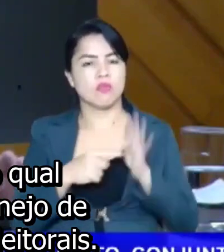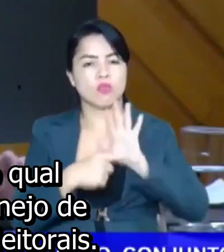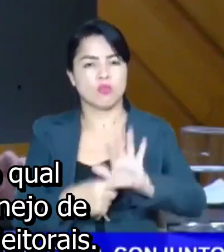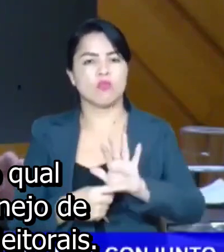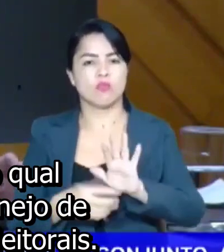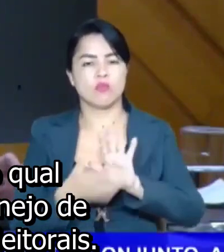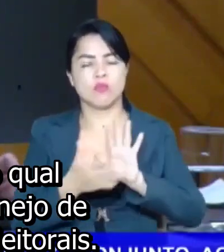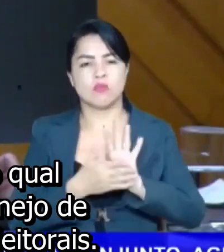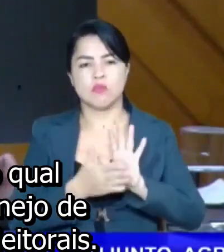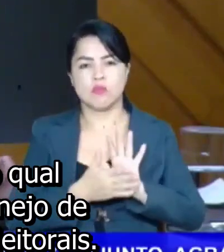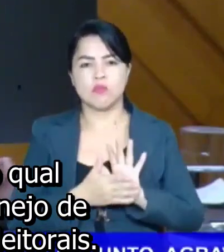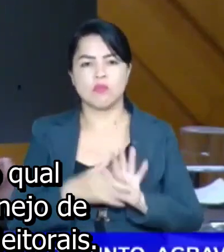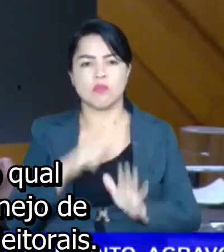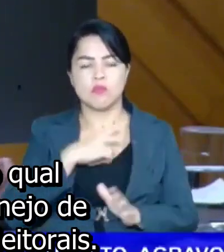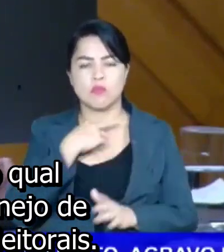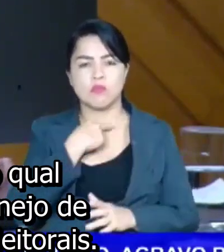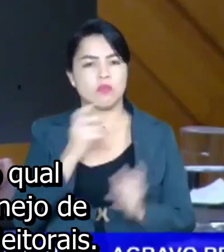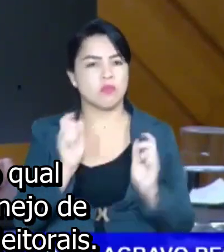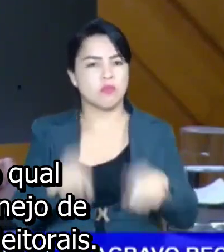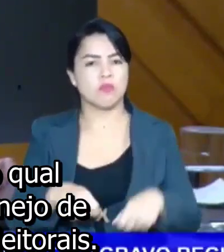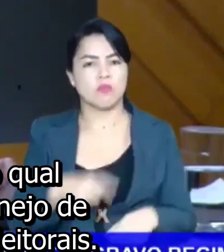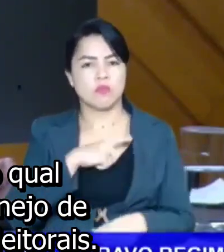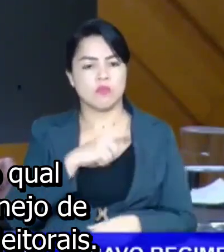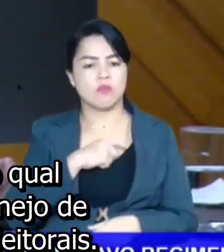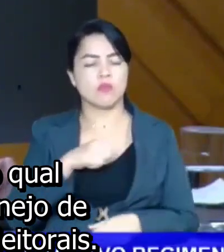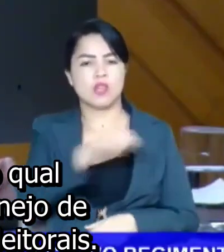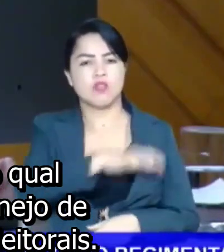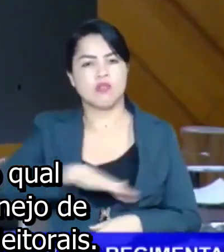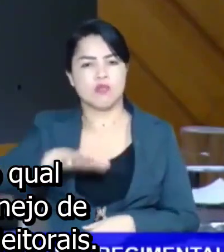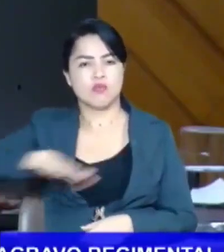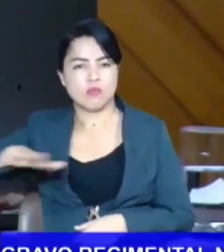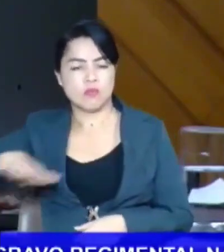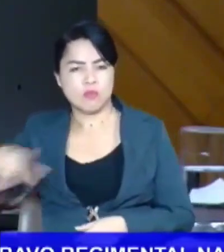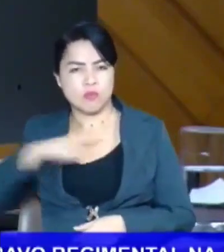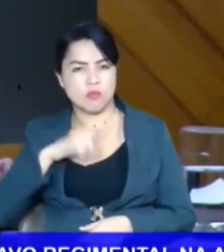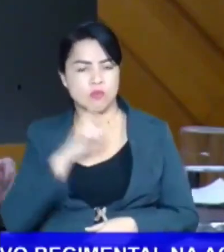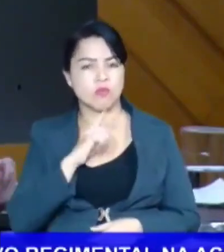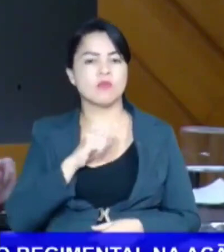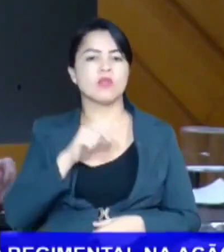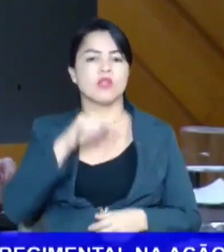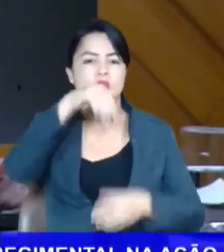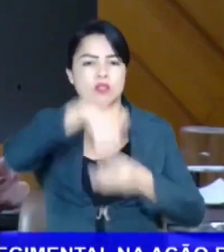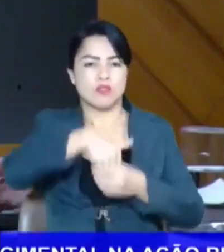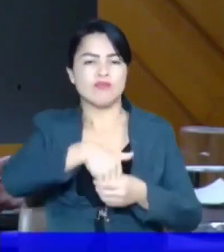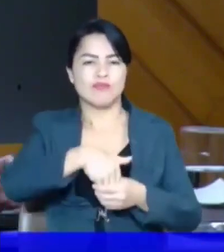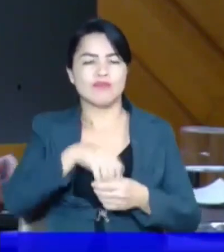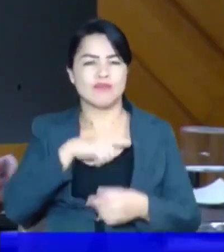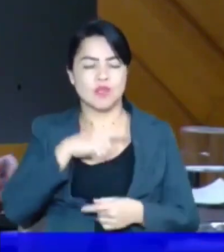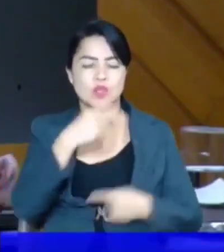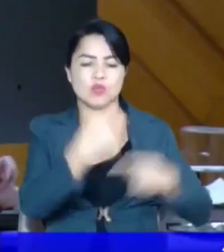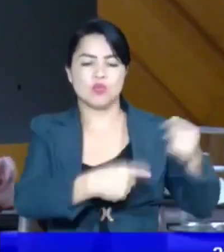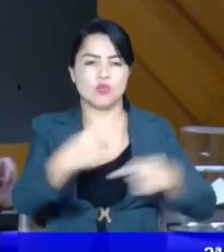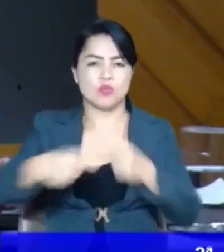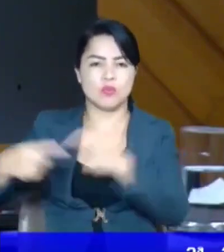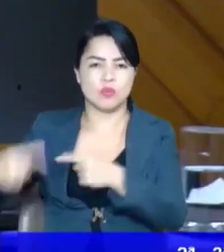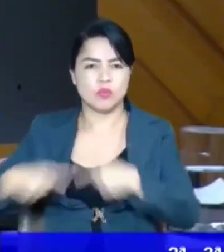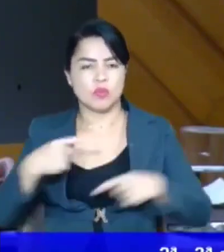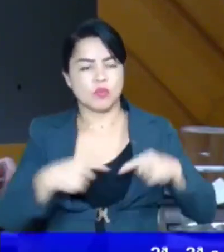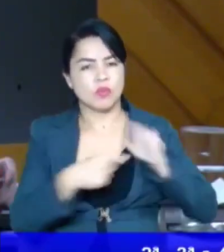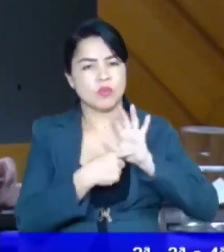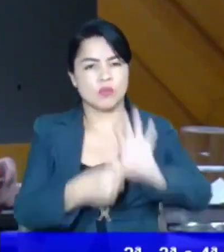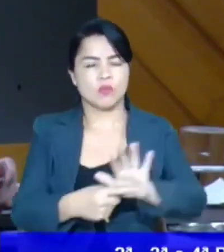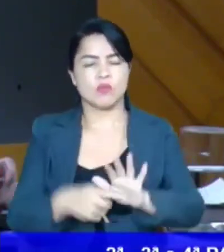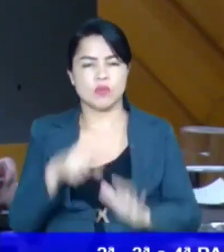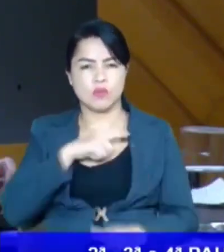do manejo de ação rescisória no âmbito dos tribunais regionais eleitorais, nas hipóteses em que a discussão versa